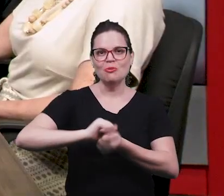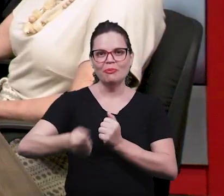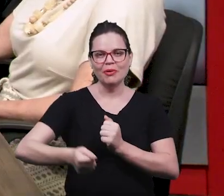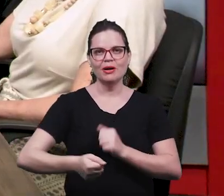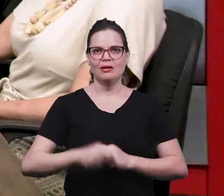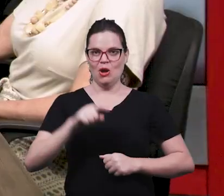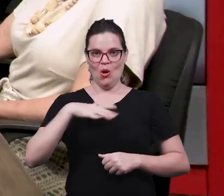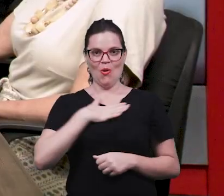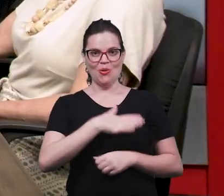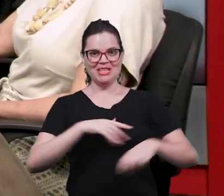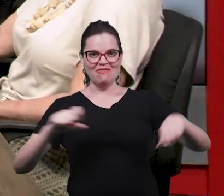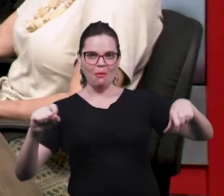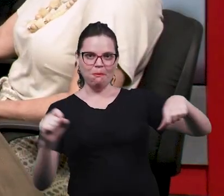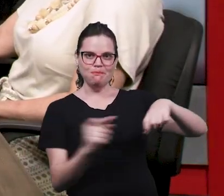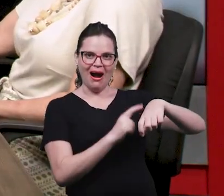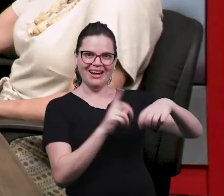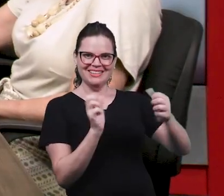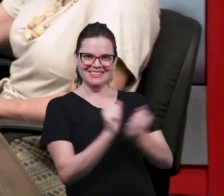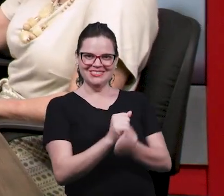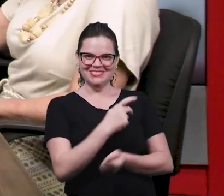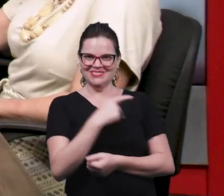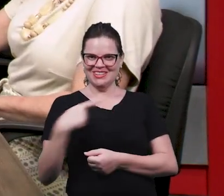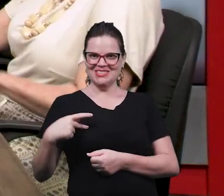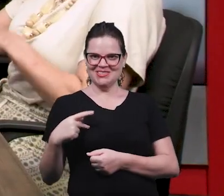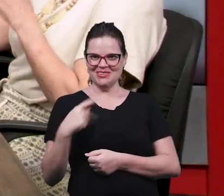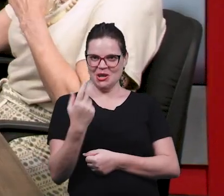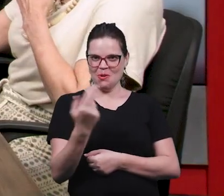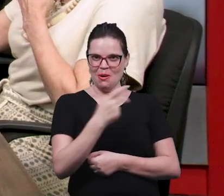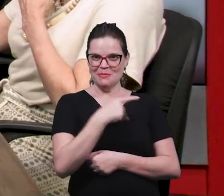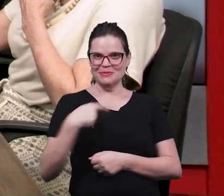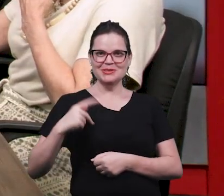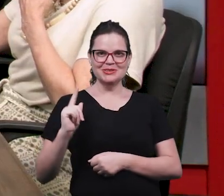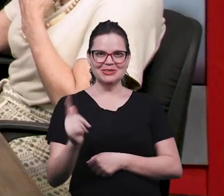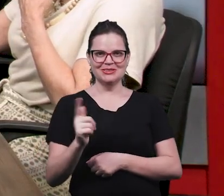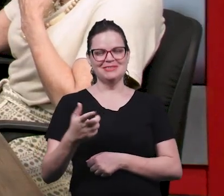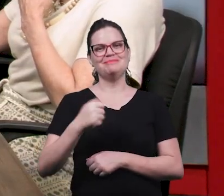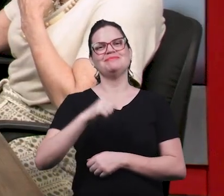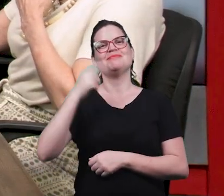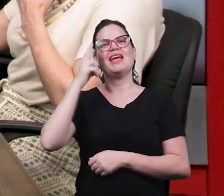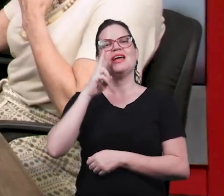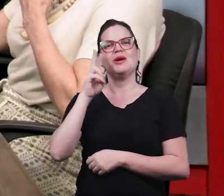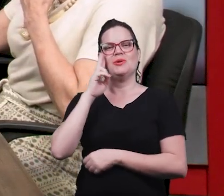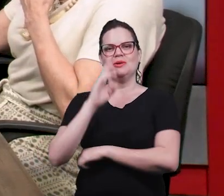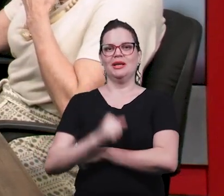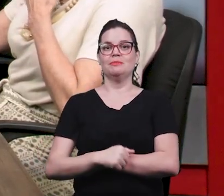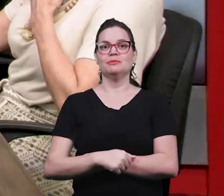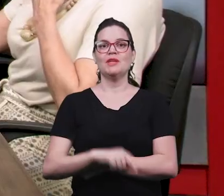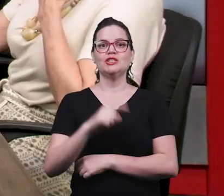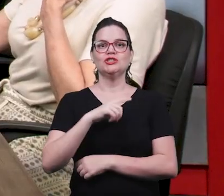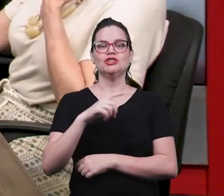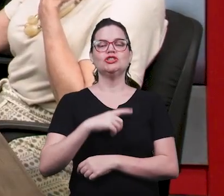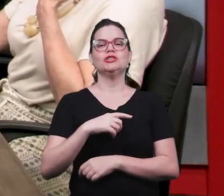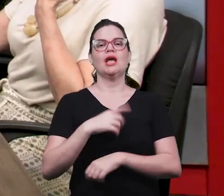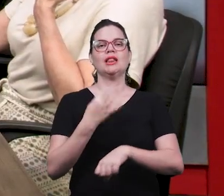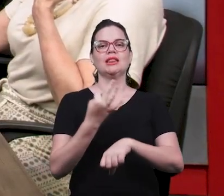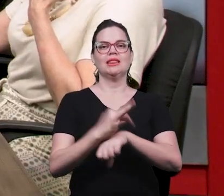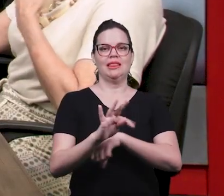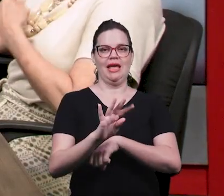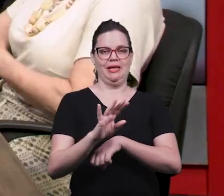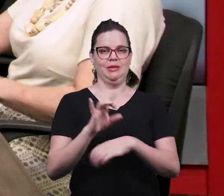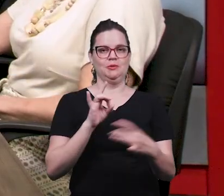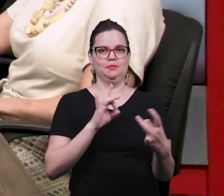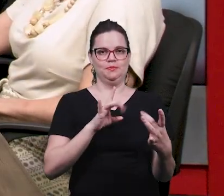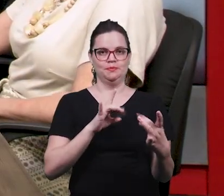gol igual o pastor Gedeuti, né, Fernando? Eu fui, assim, até uma vez, assim, jogando futebol, tinha um técnico de